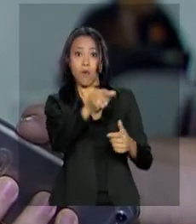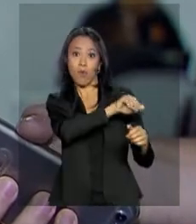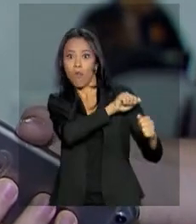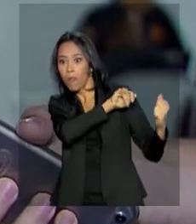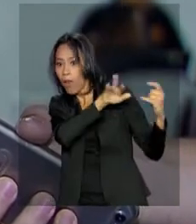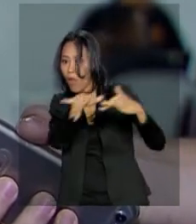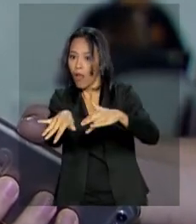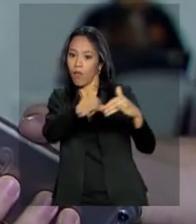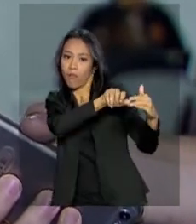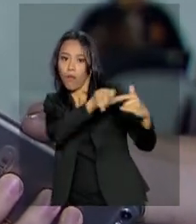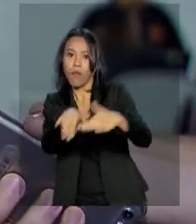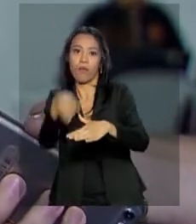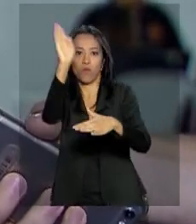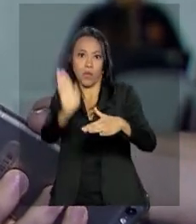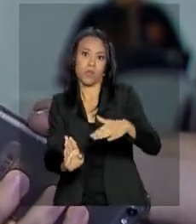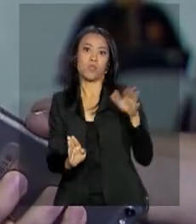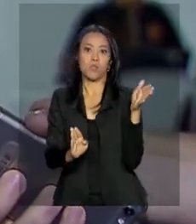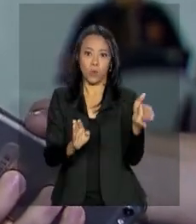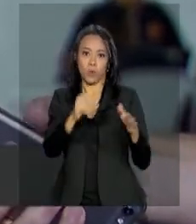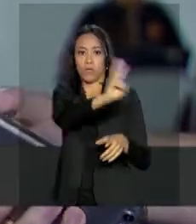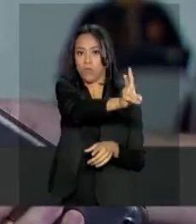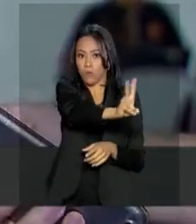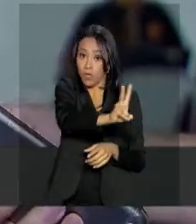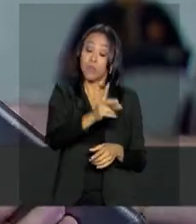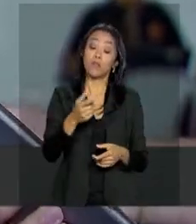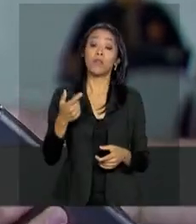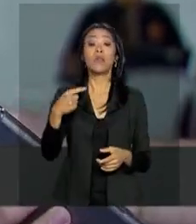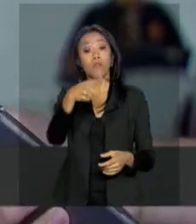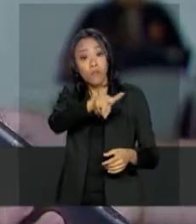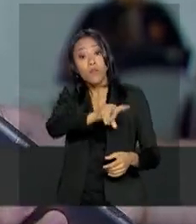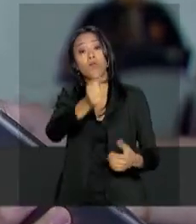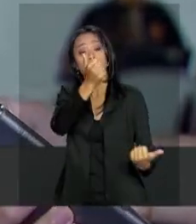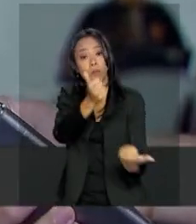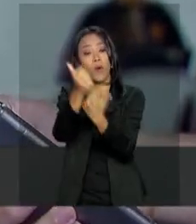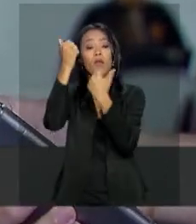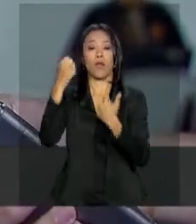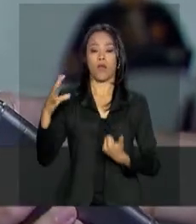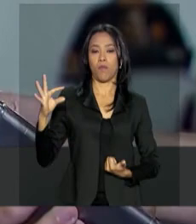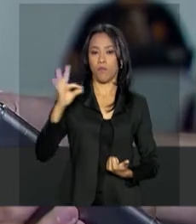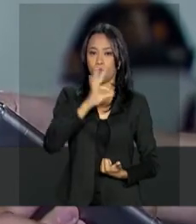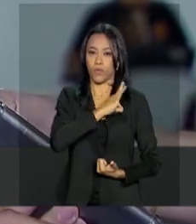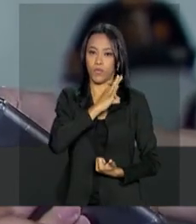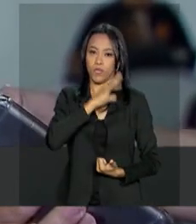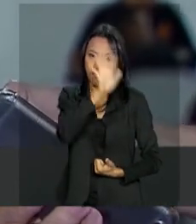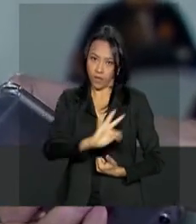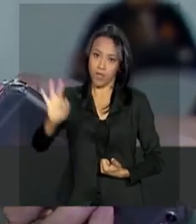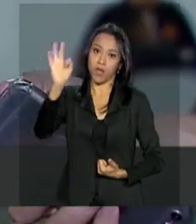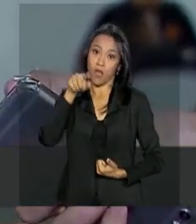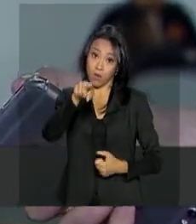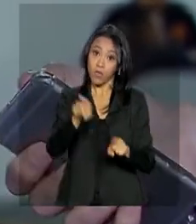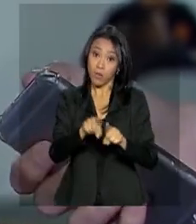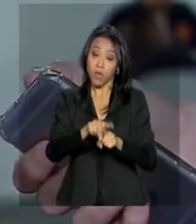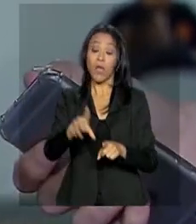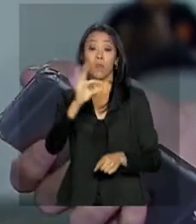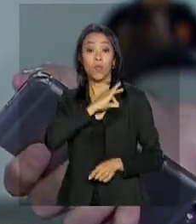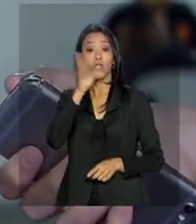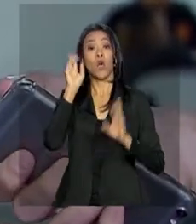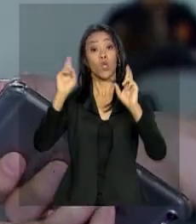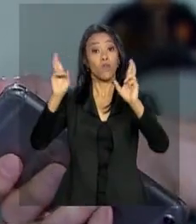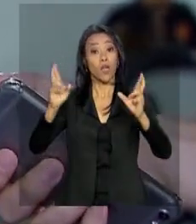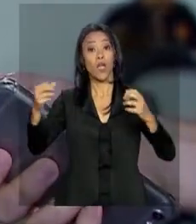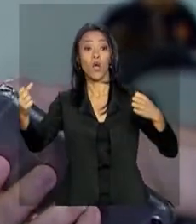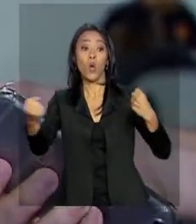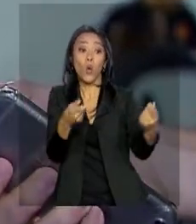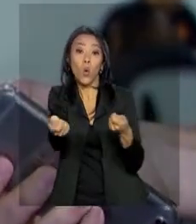migratório. Então nós estaremos atuando no contato e apoio à Polícia Federal para dar esse apoio administrativo, na Polícia Rodoviária para fazer os controles